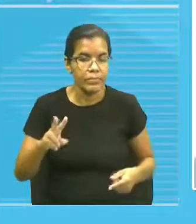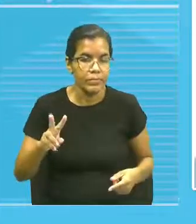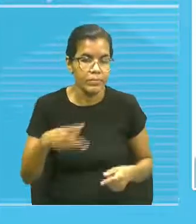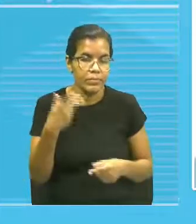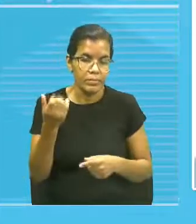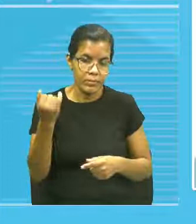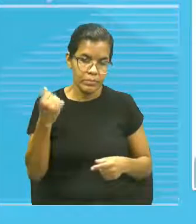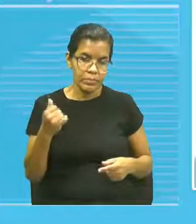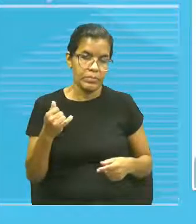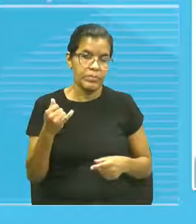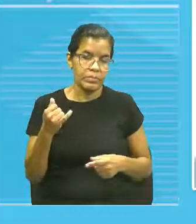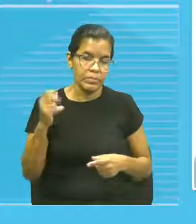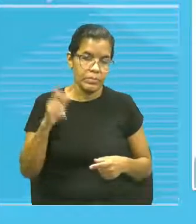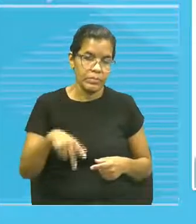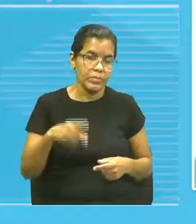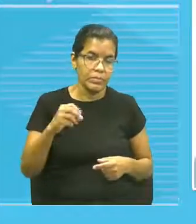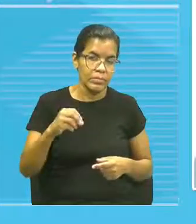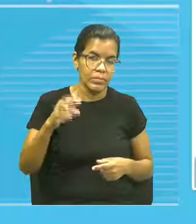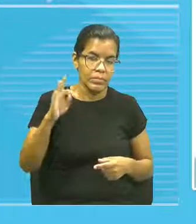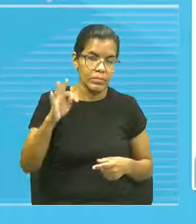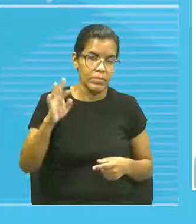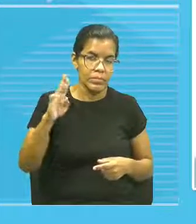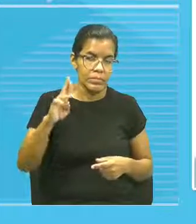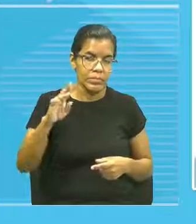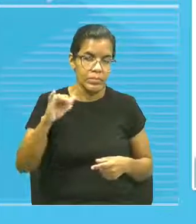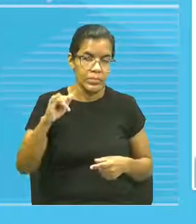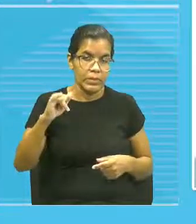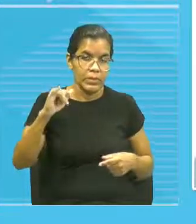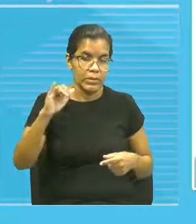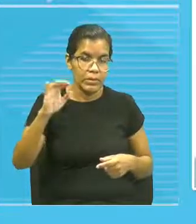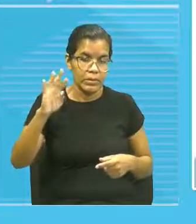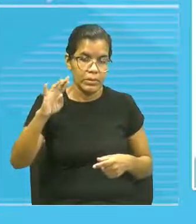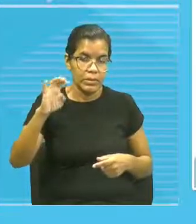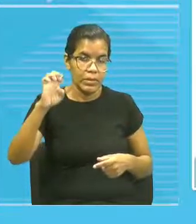tireoidismo, que é devagar, e a pessoa tudo que come